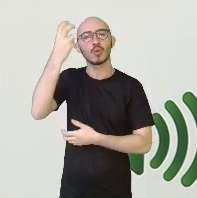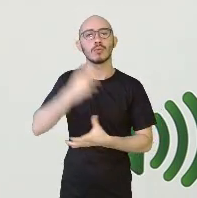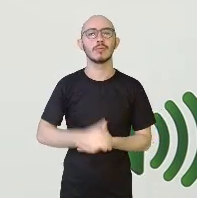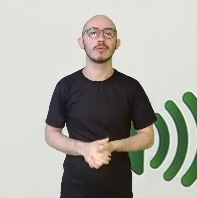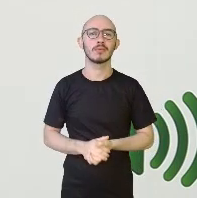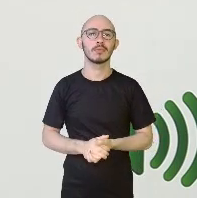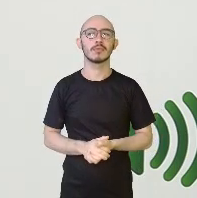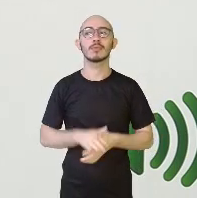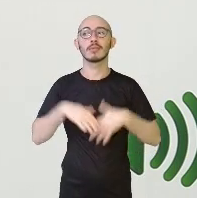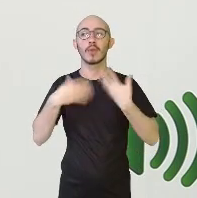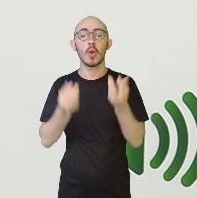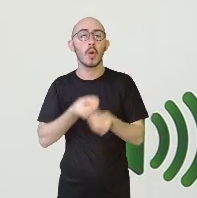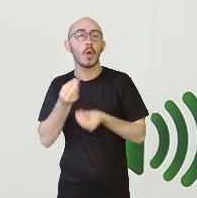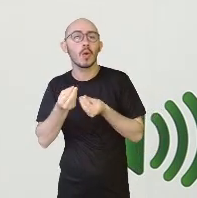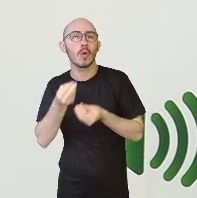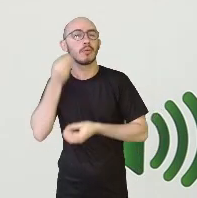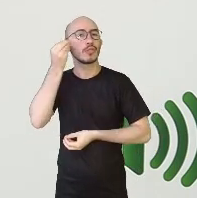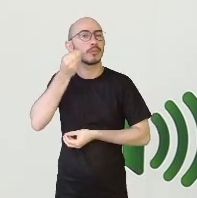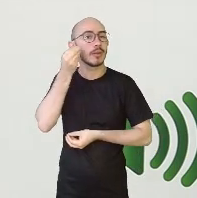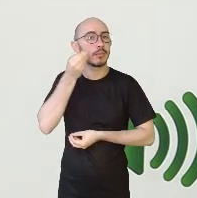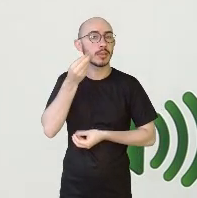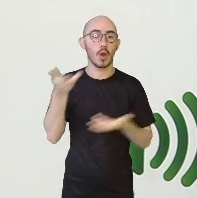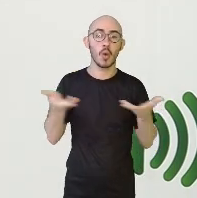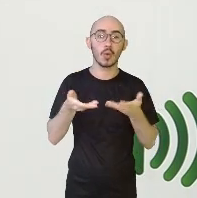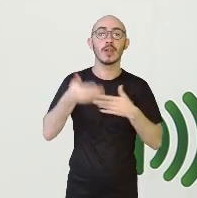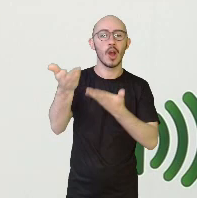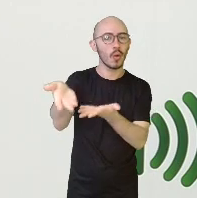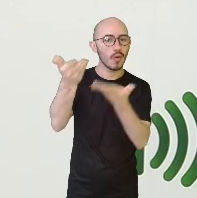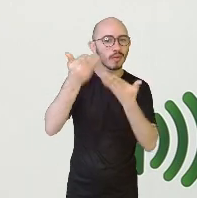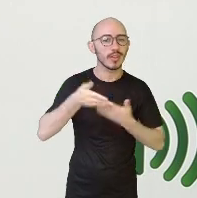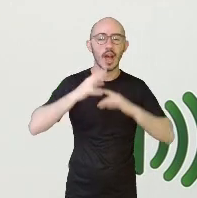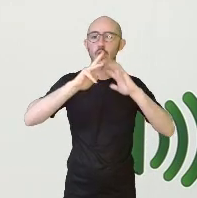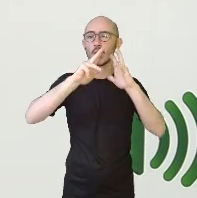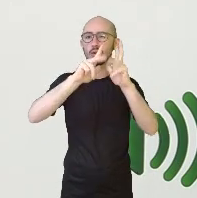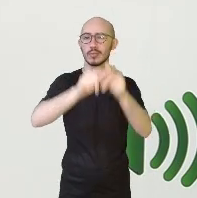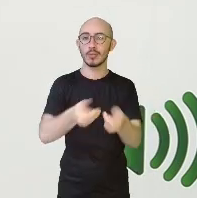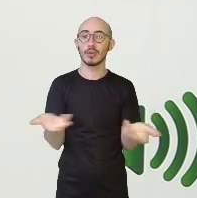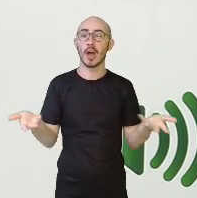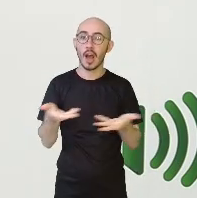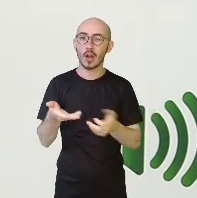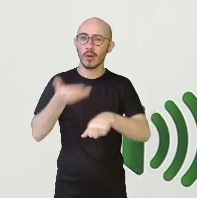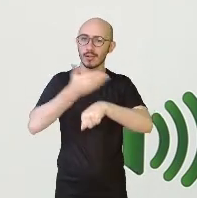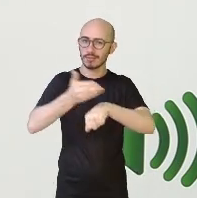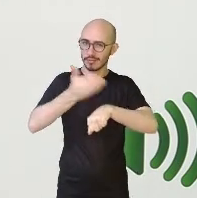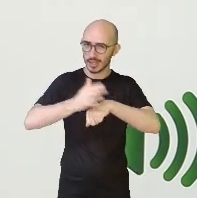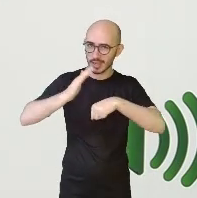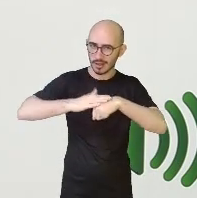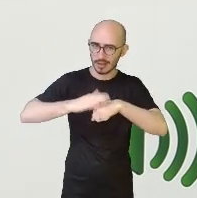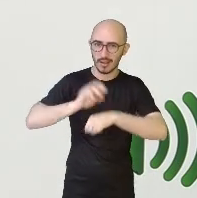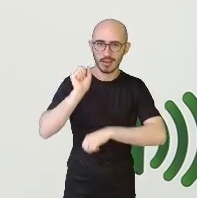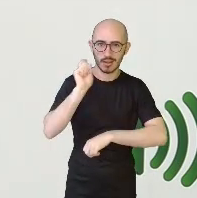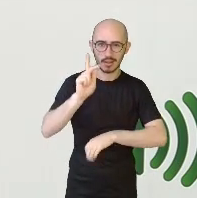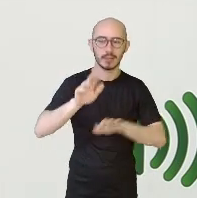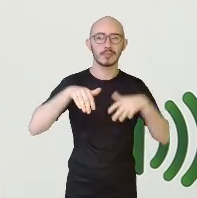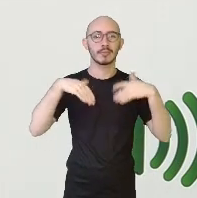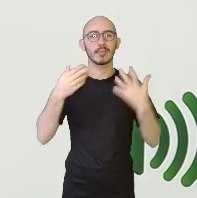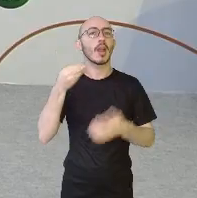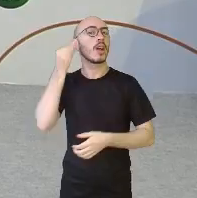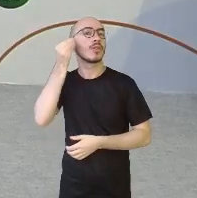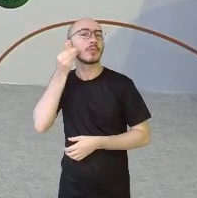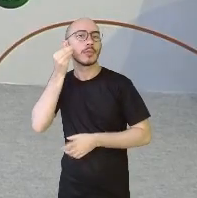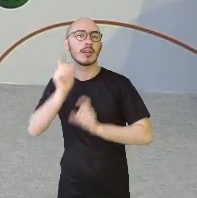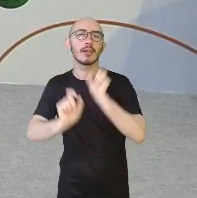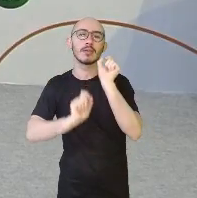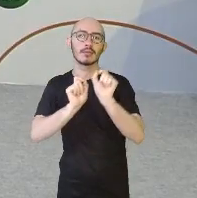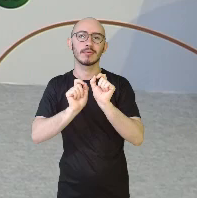esse experimentar que eu quero convidar vocês para fazer junto comigo agora. Pois é, nós iremos